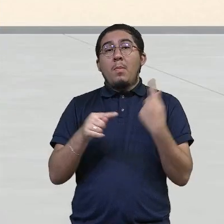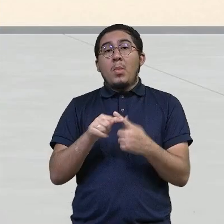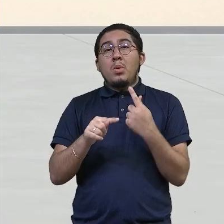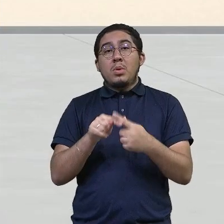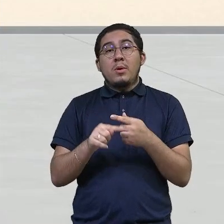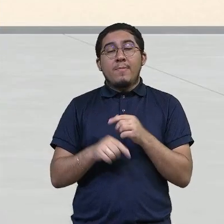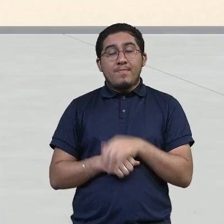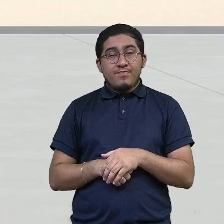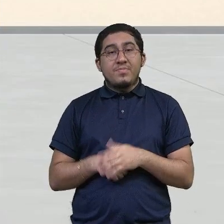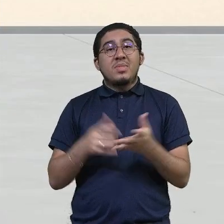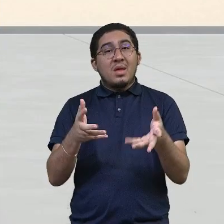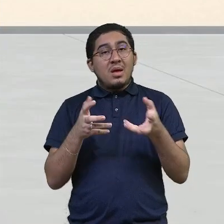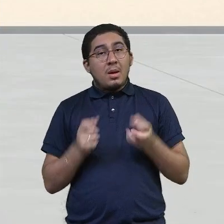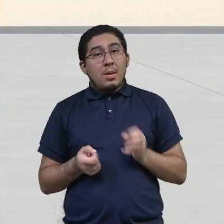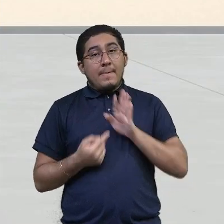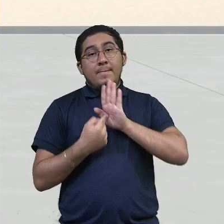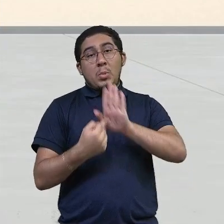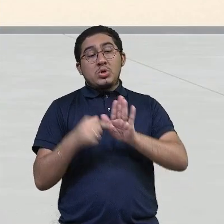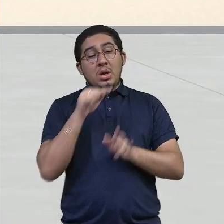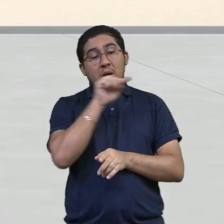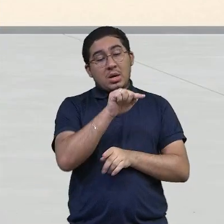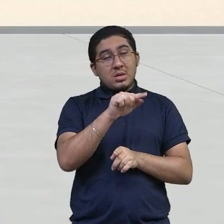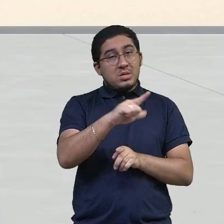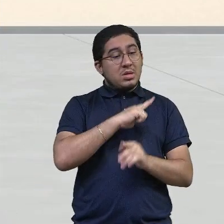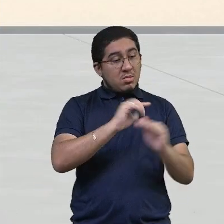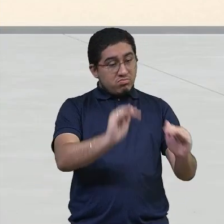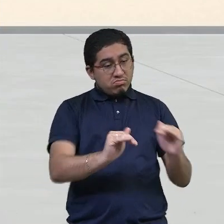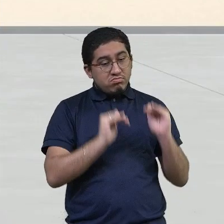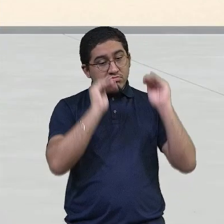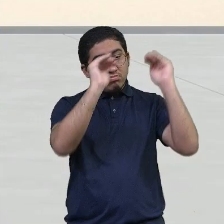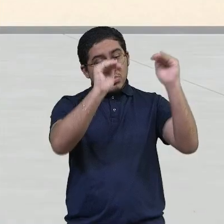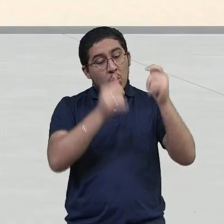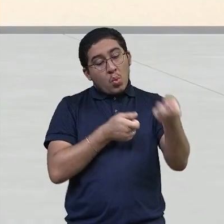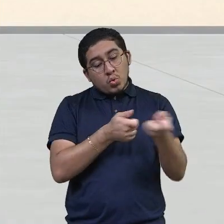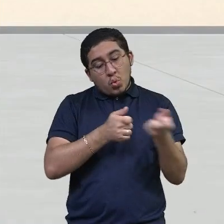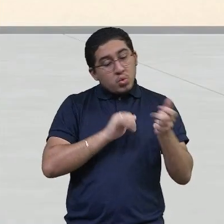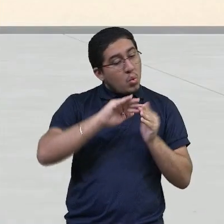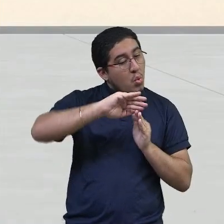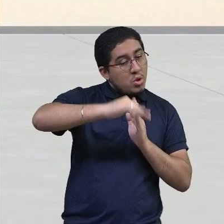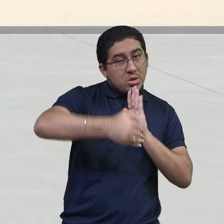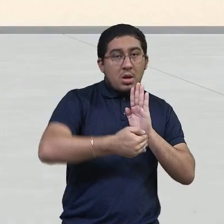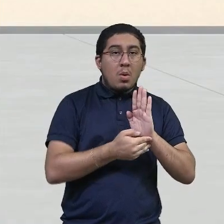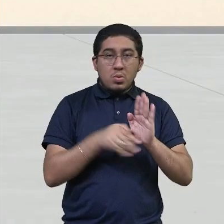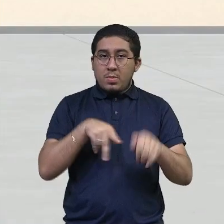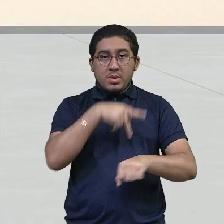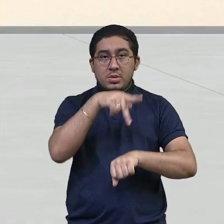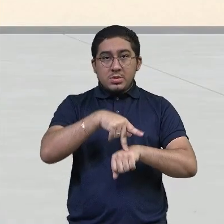Para dar plenos poderes a esses governantes. E com isso nós tivemos